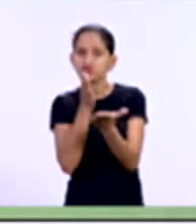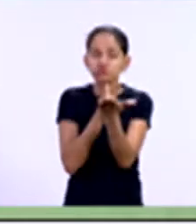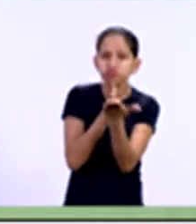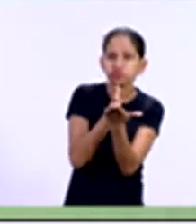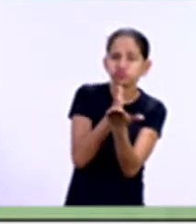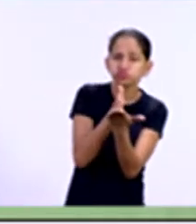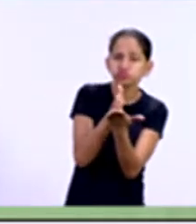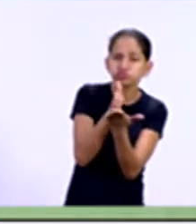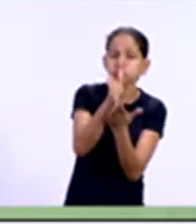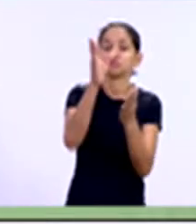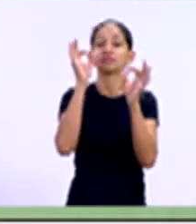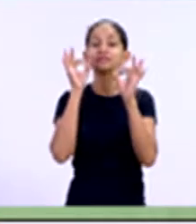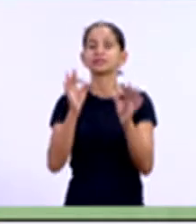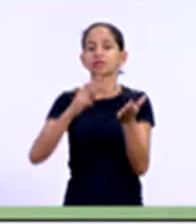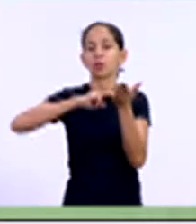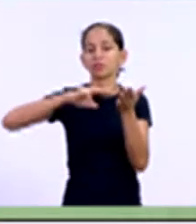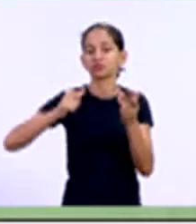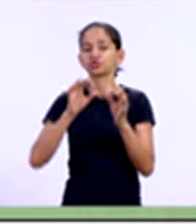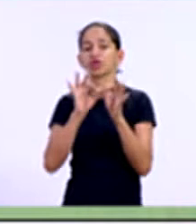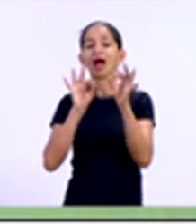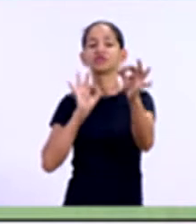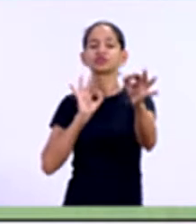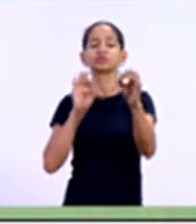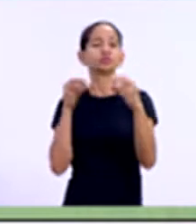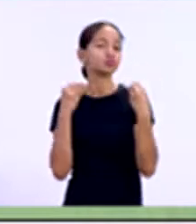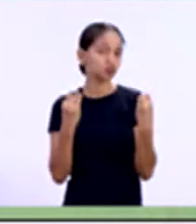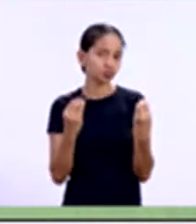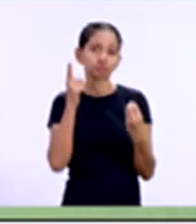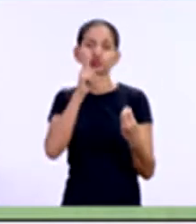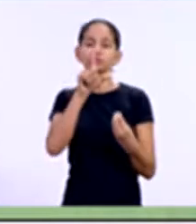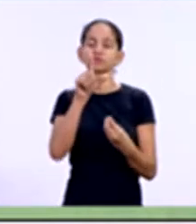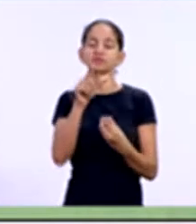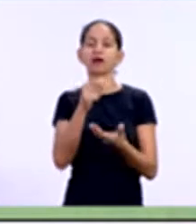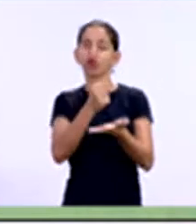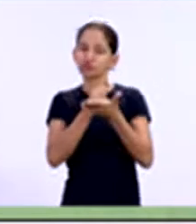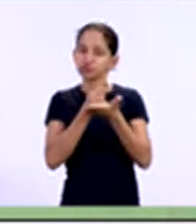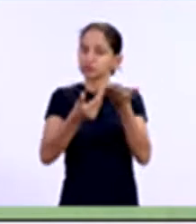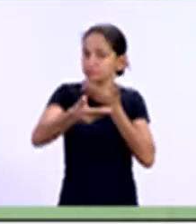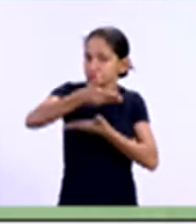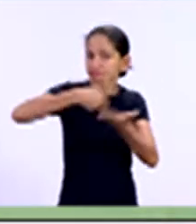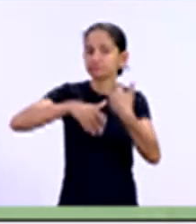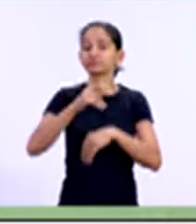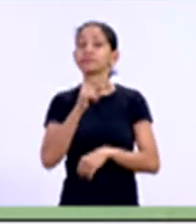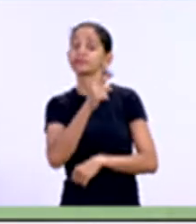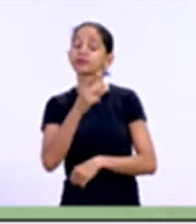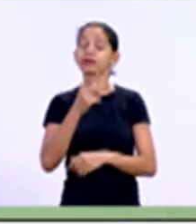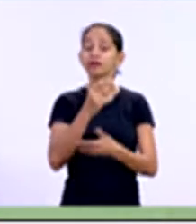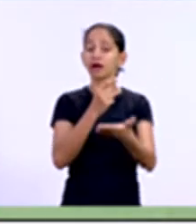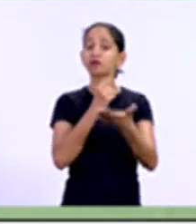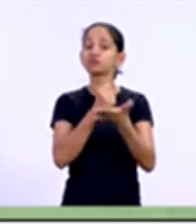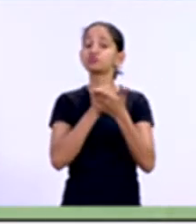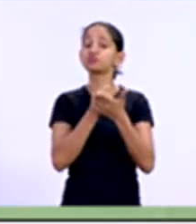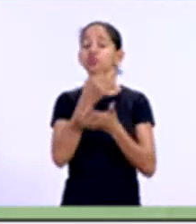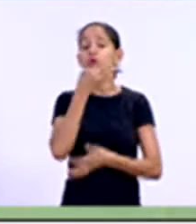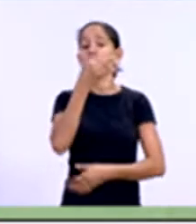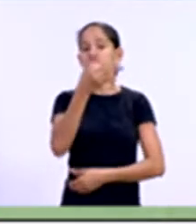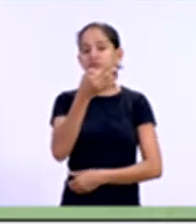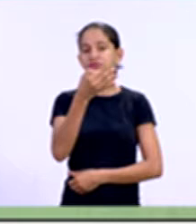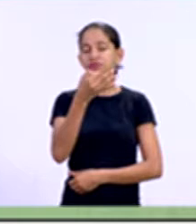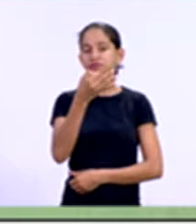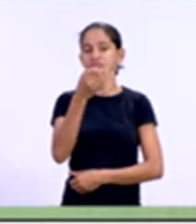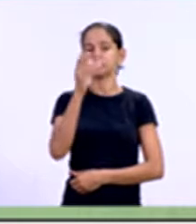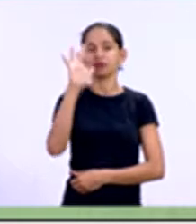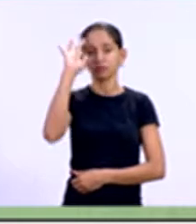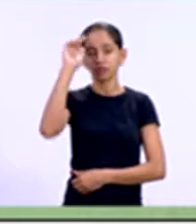essa metodologia de ensino à distância. Então, a Edvanede de Ouro Preto,